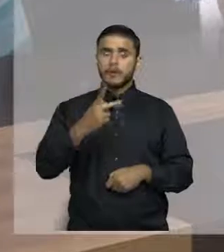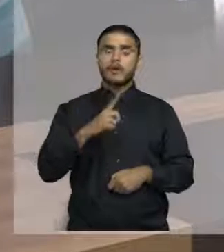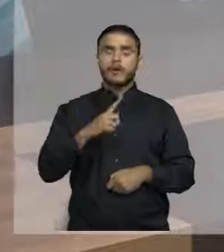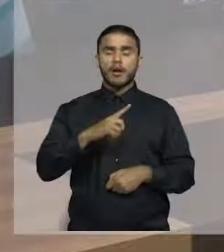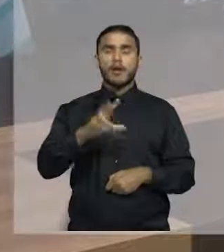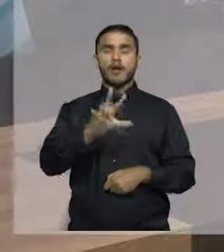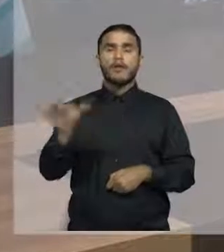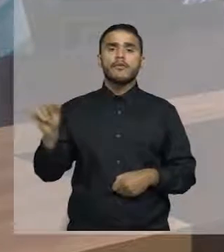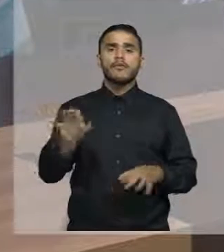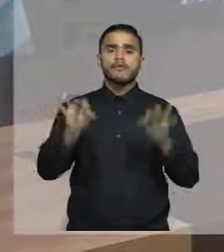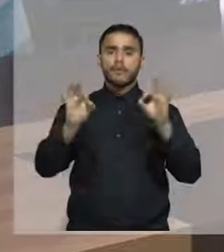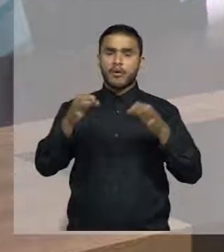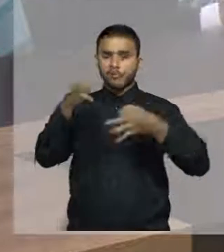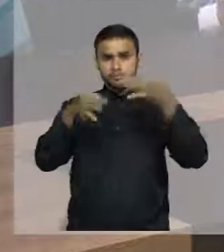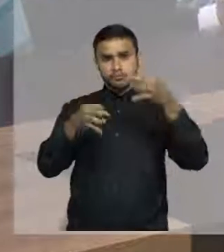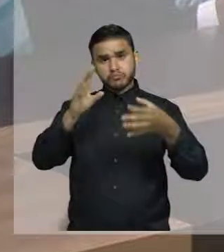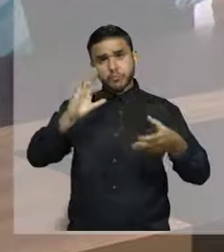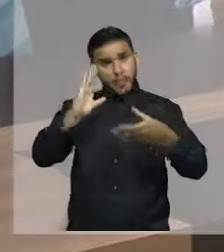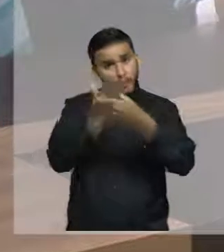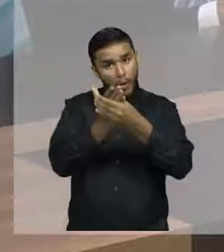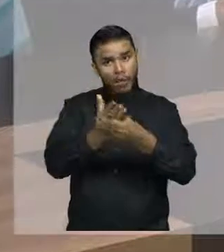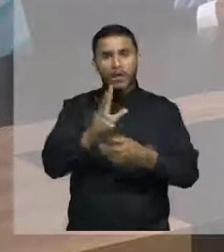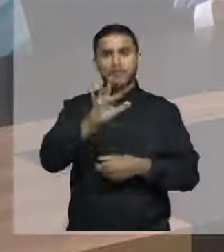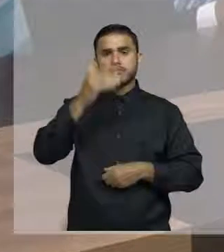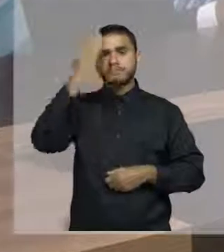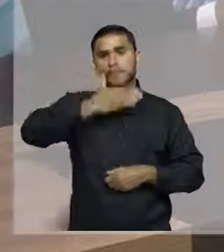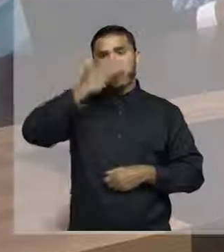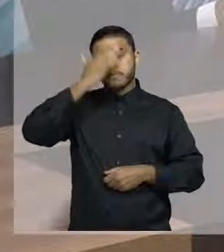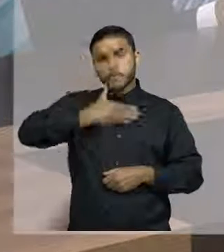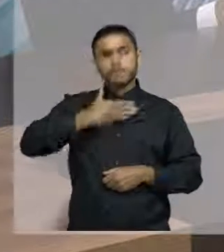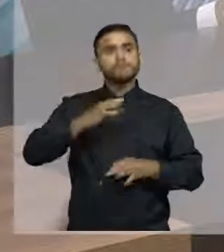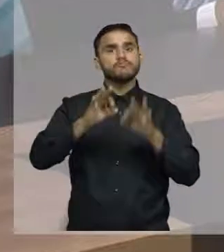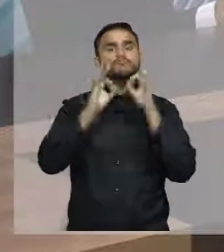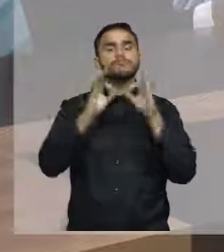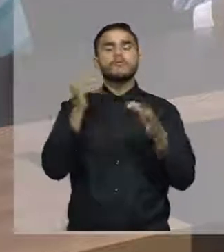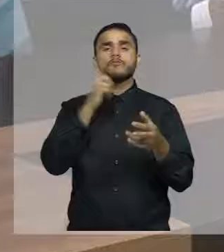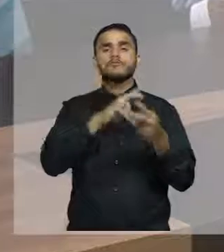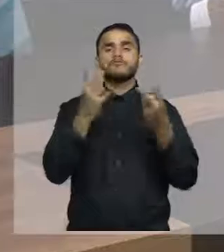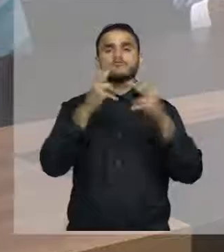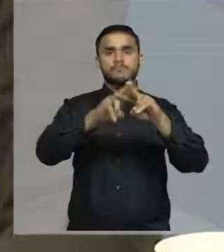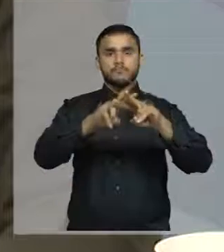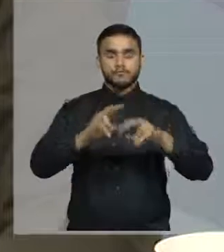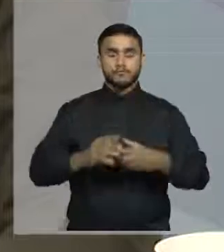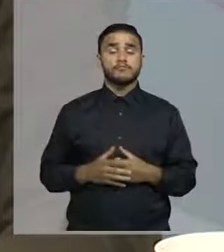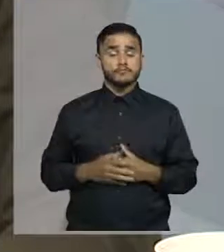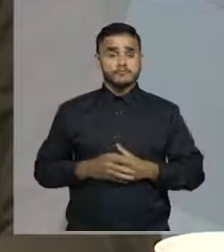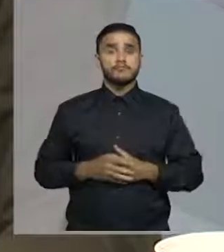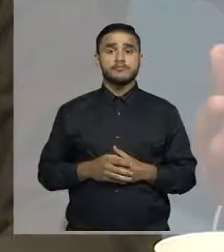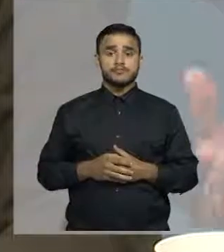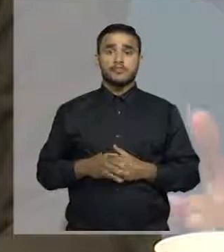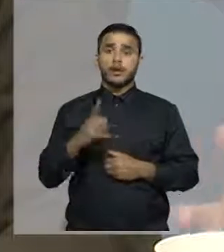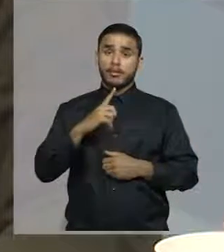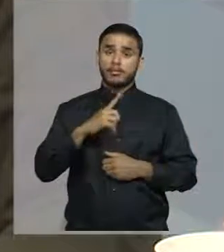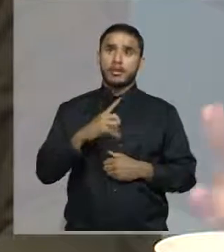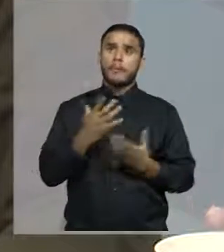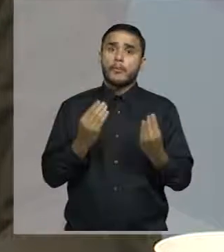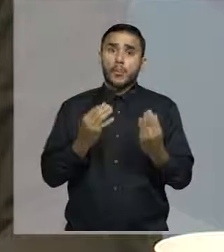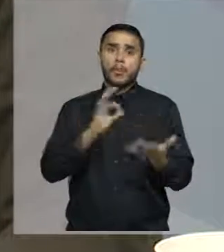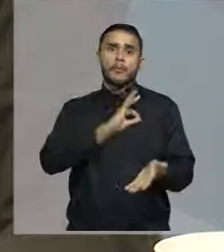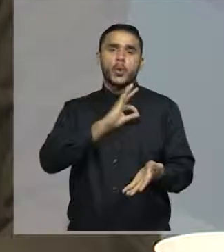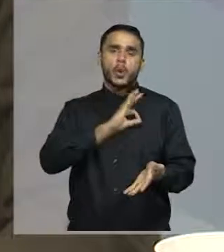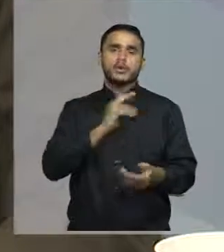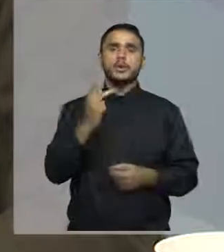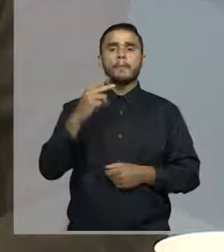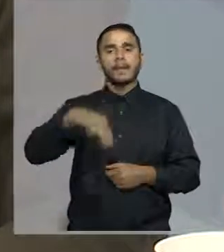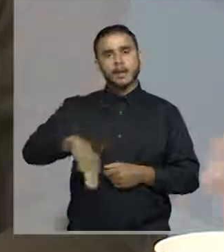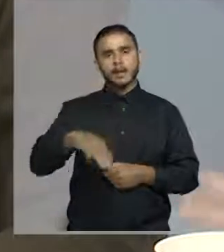que o judiciário pudesse condenar. Nós temos tido muitos investimentos na polícia administrativa, a polícia ostensiva,